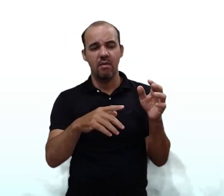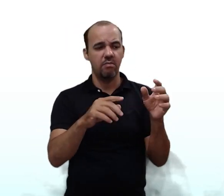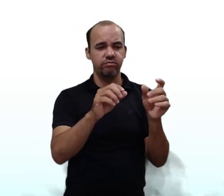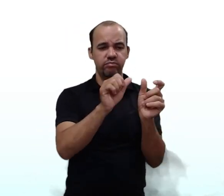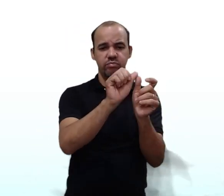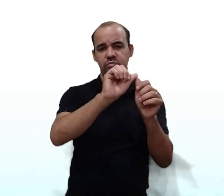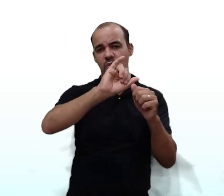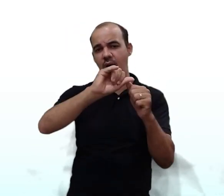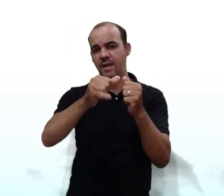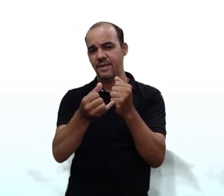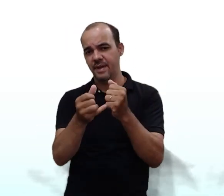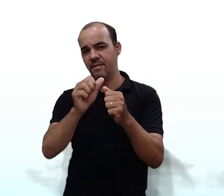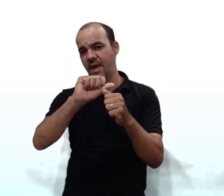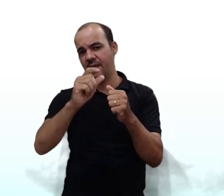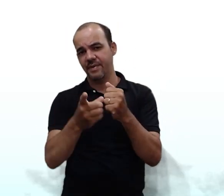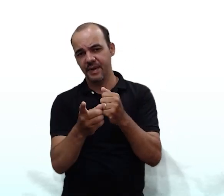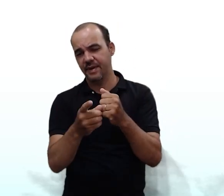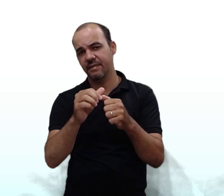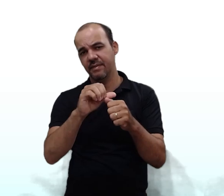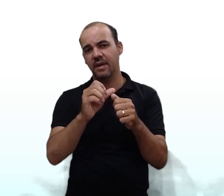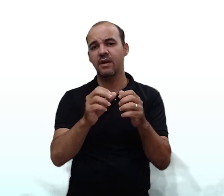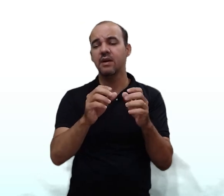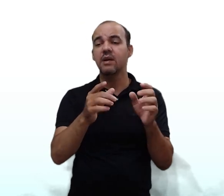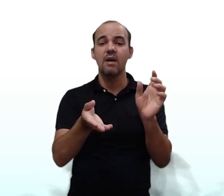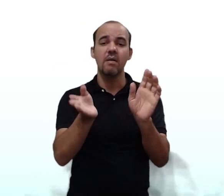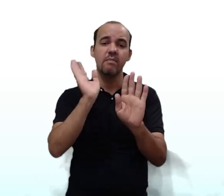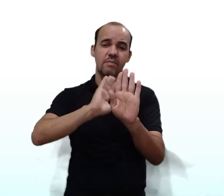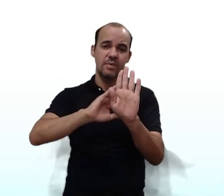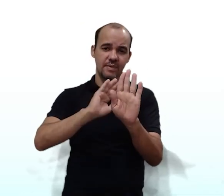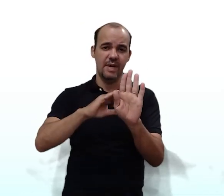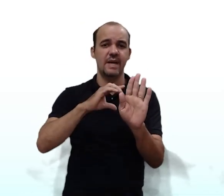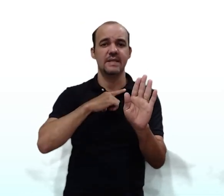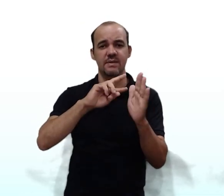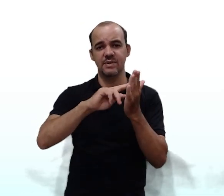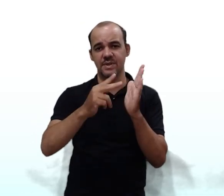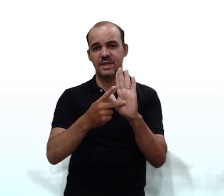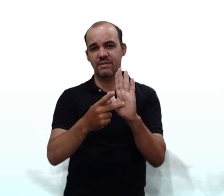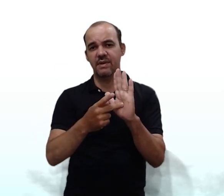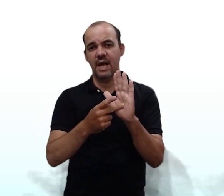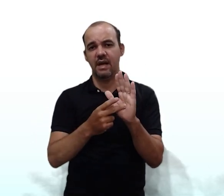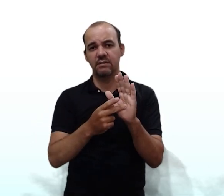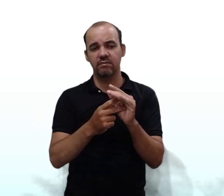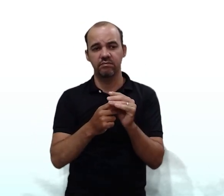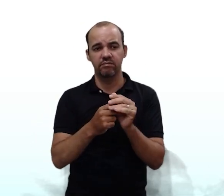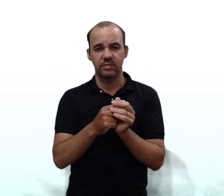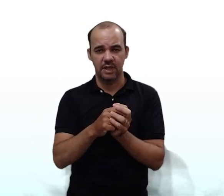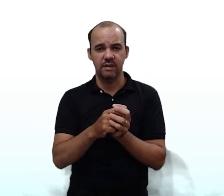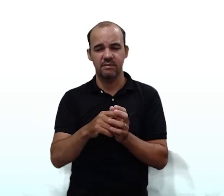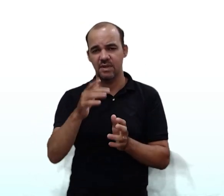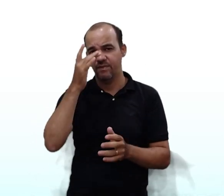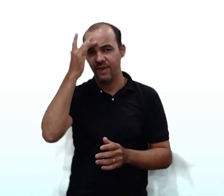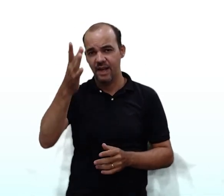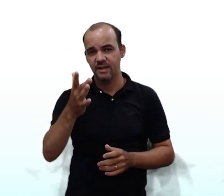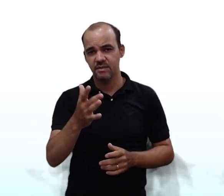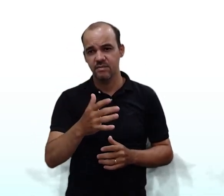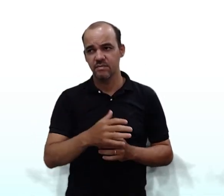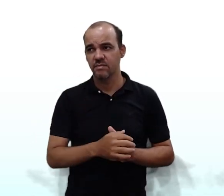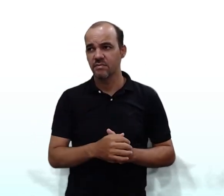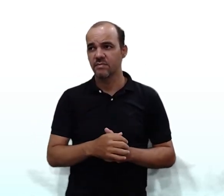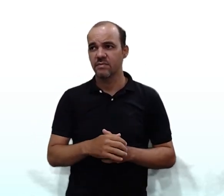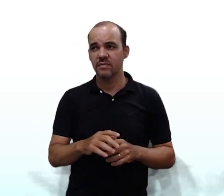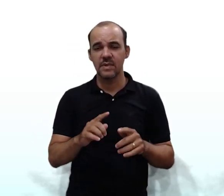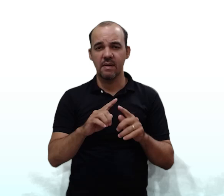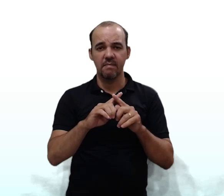partícula, ele vai ter um sentido por trás, uma tradução por trás do que está escrito ali no teu texto. Isso é fácil de saber. Mas